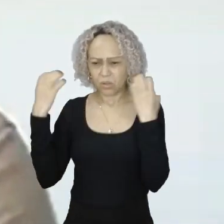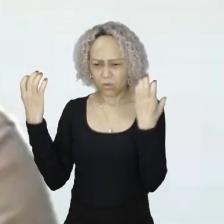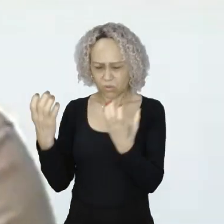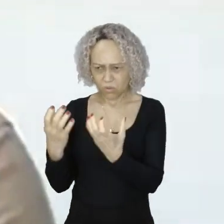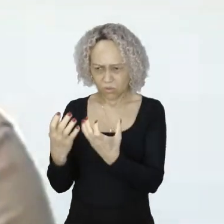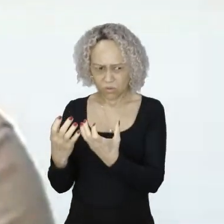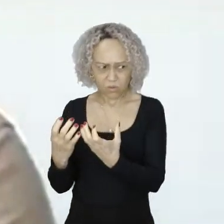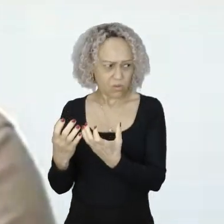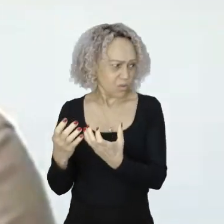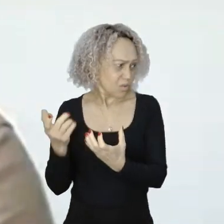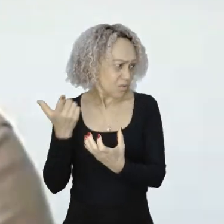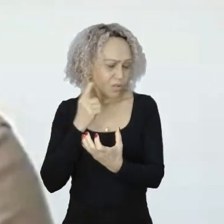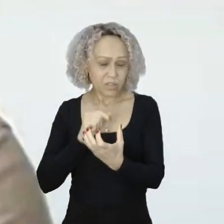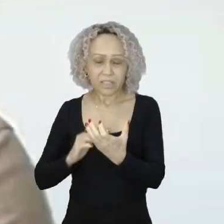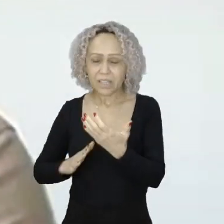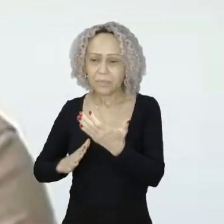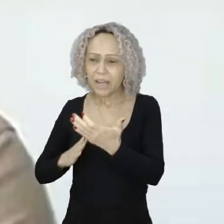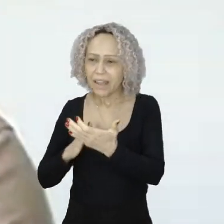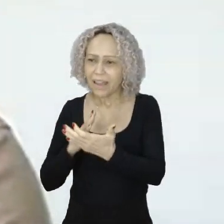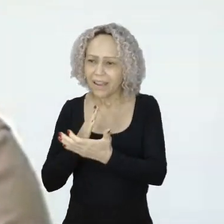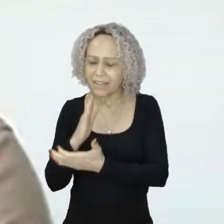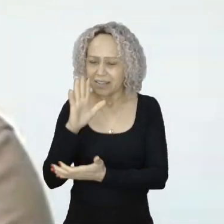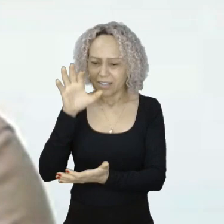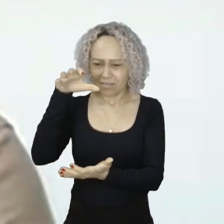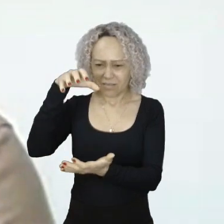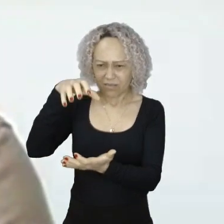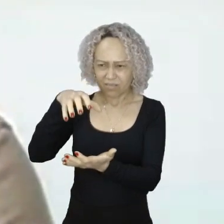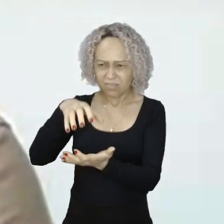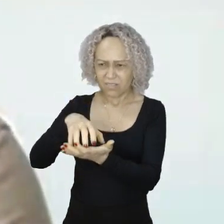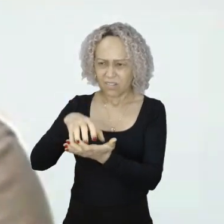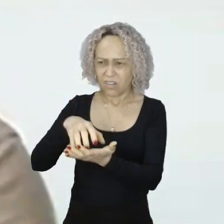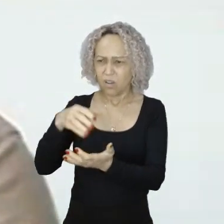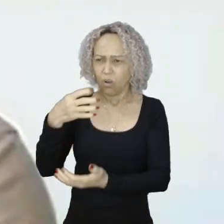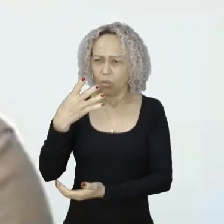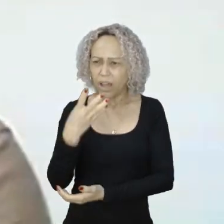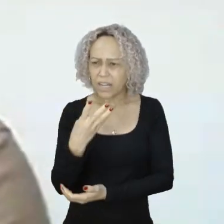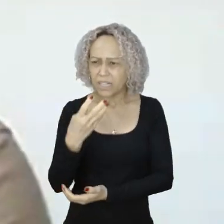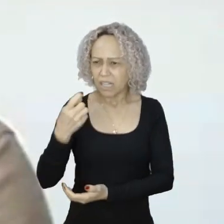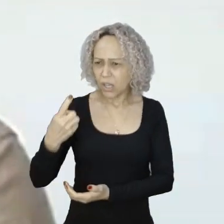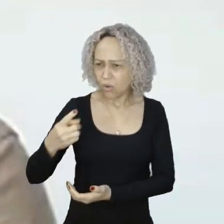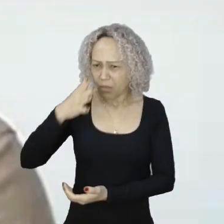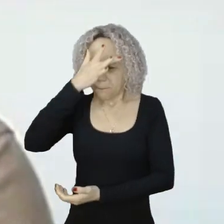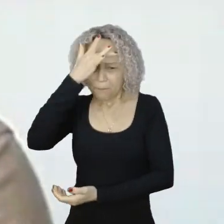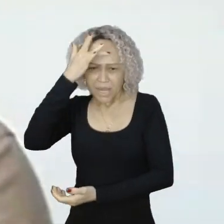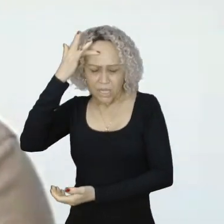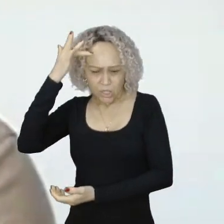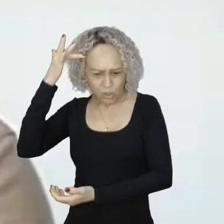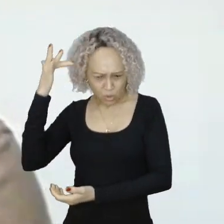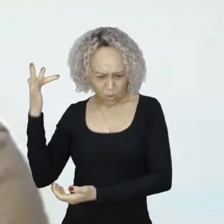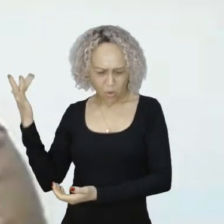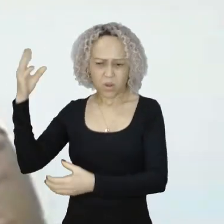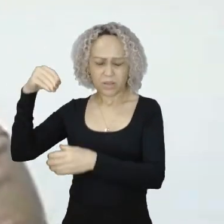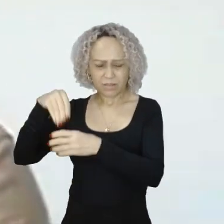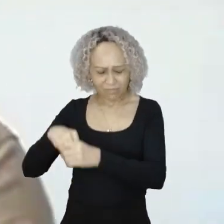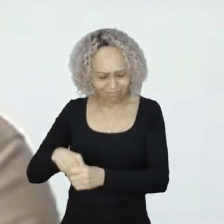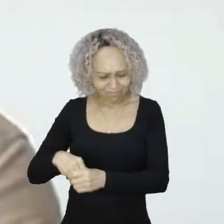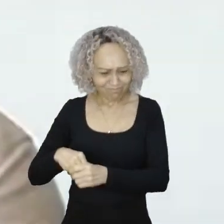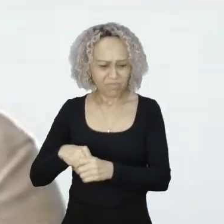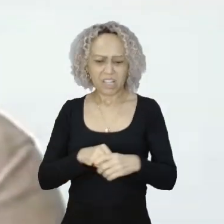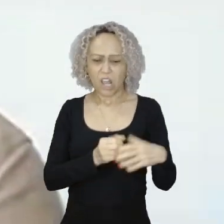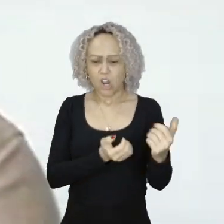41 integrantes, uma direção nacional, 61% de renovação, muita juventude,